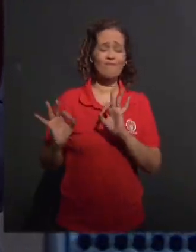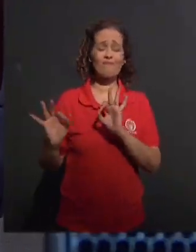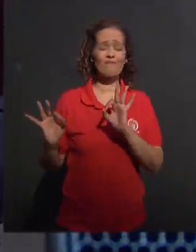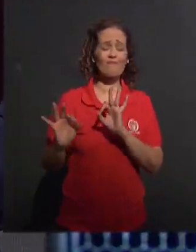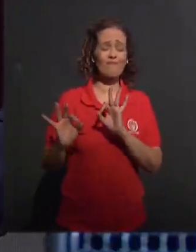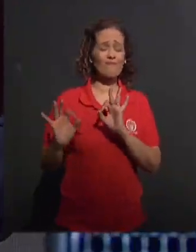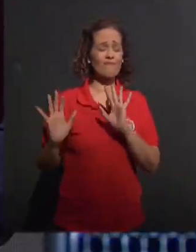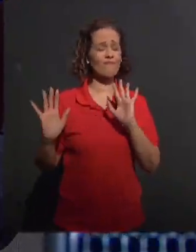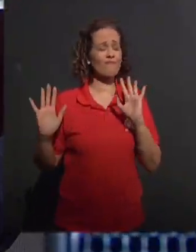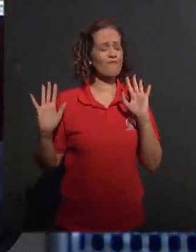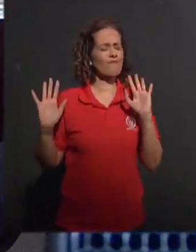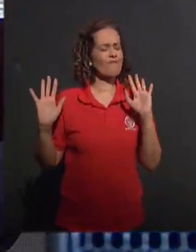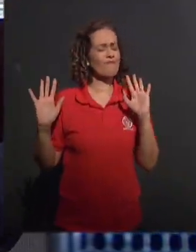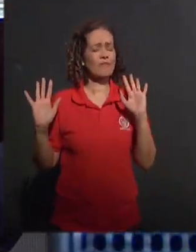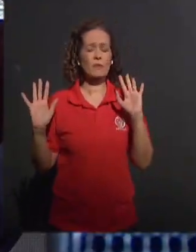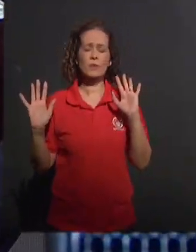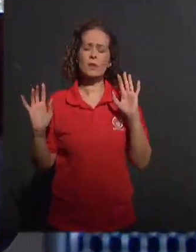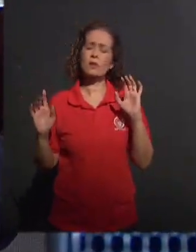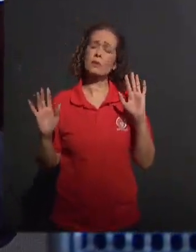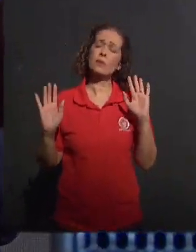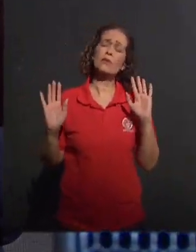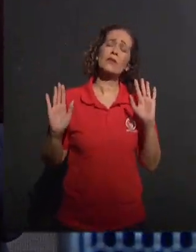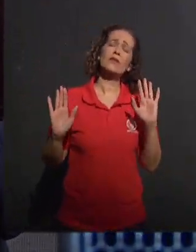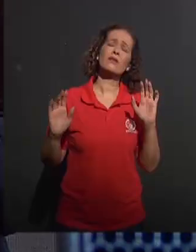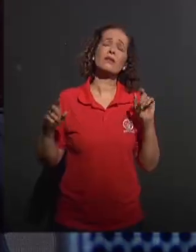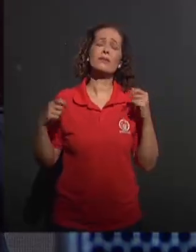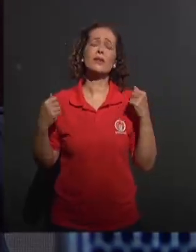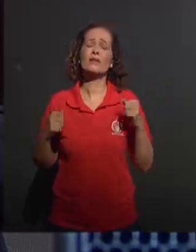vão é o socorro dos homens.